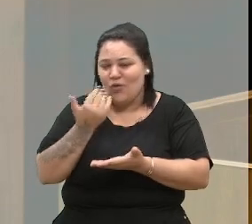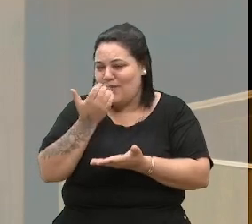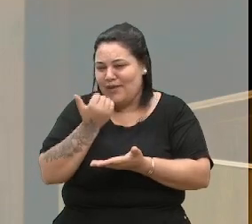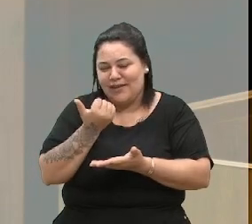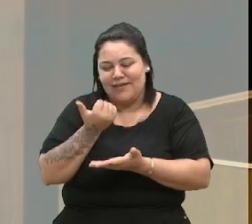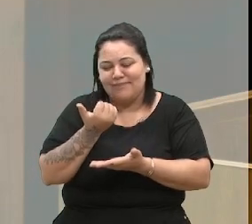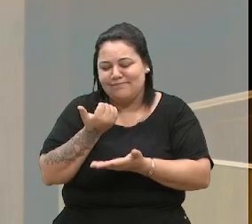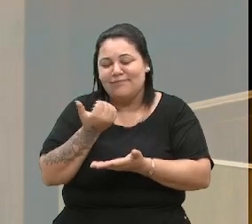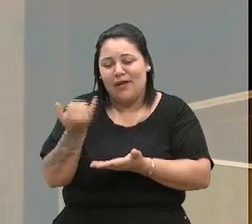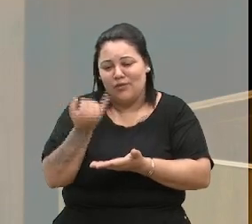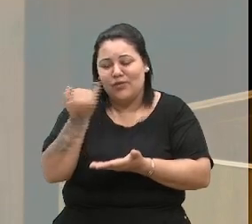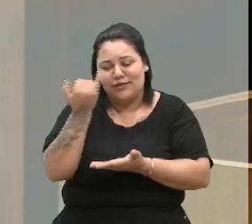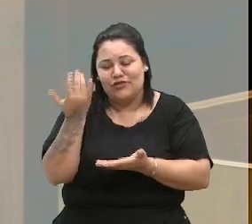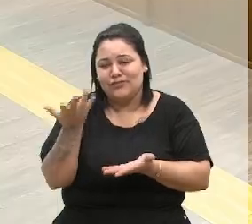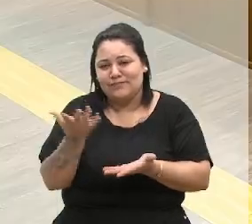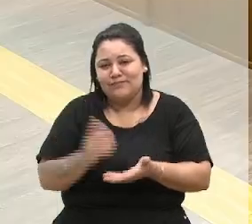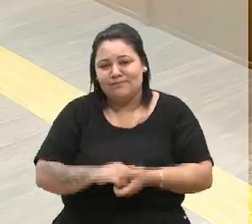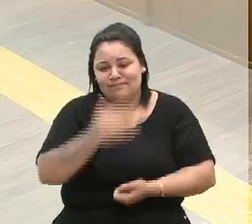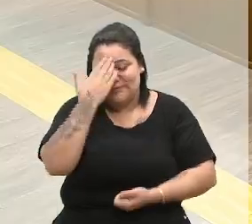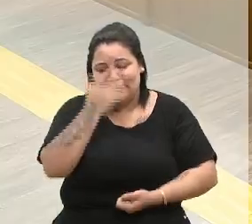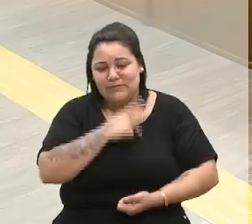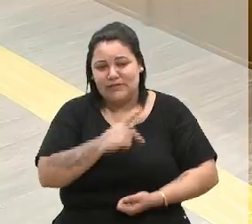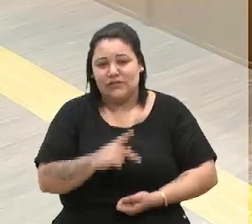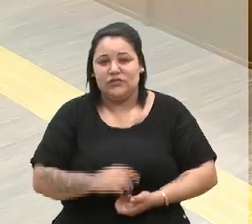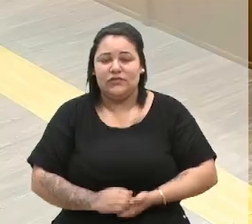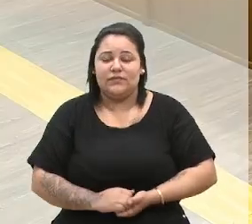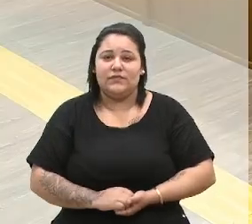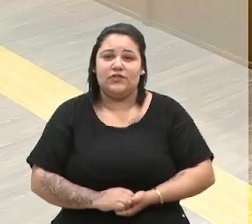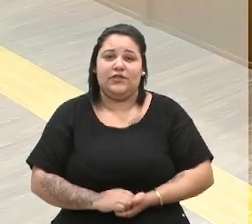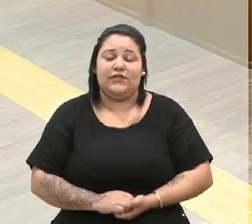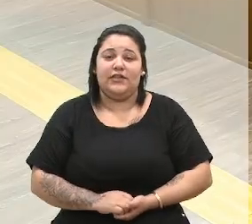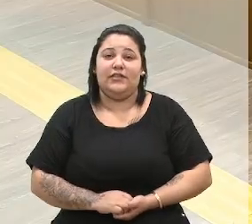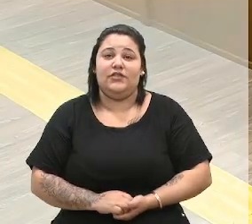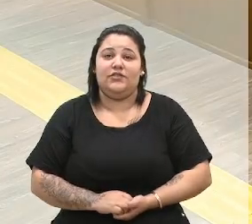Obrigado, senhor presidente. Obrigado, vereador Zanck.